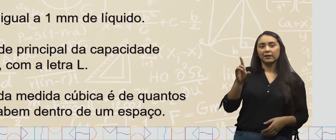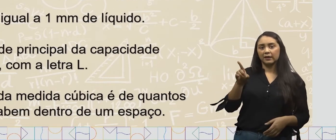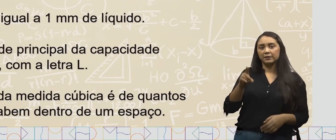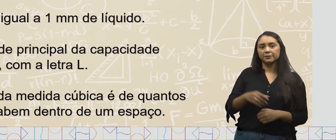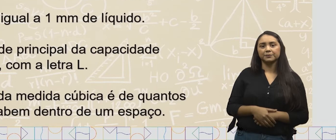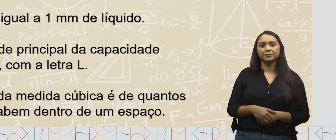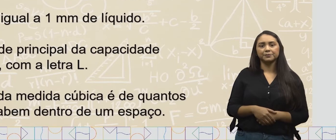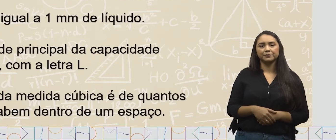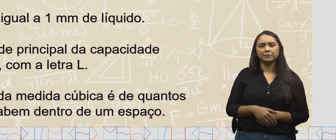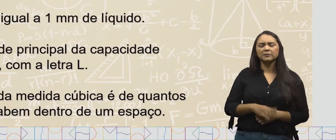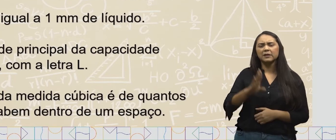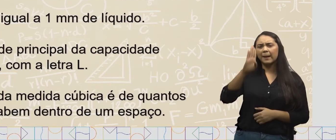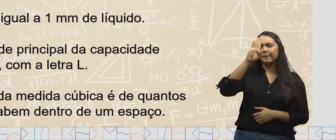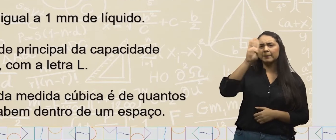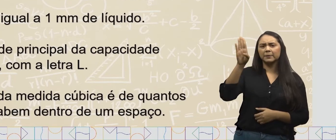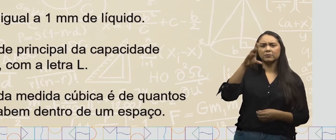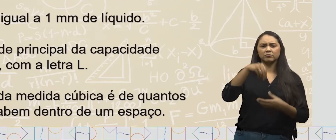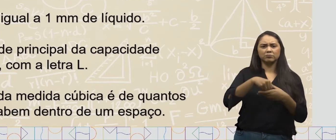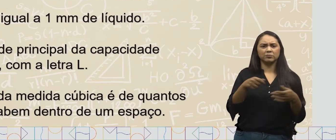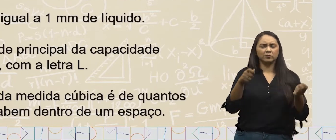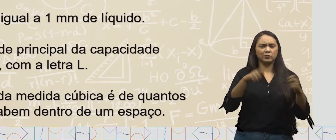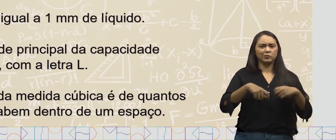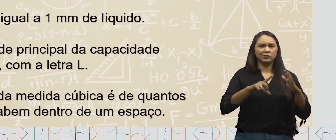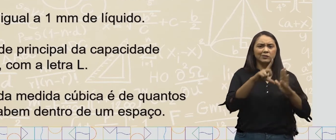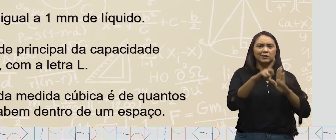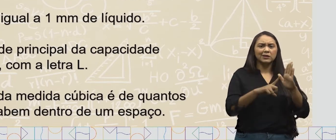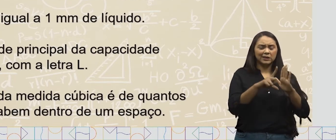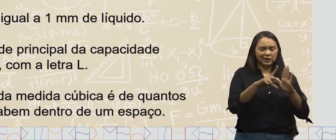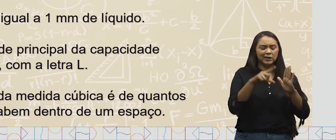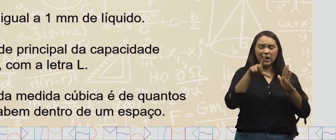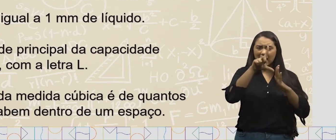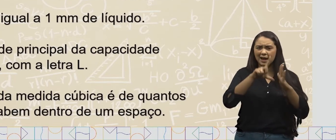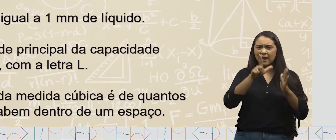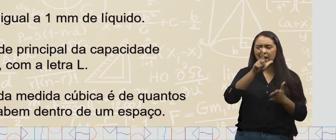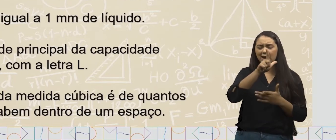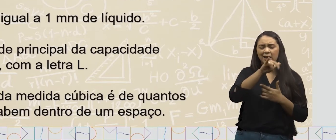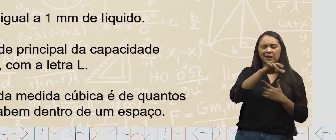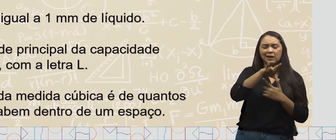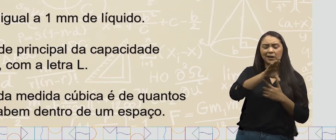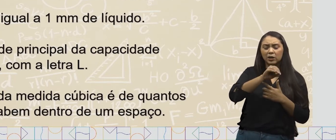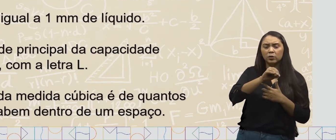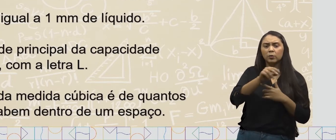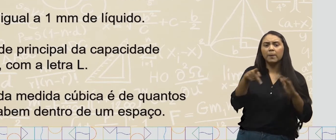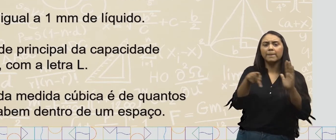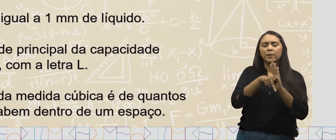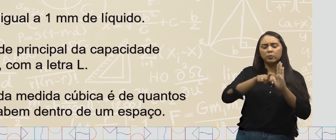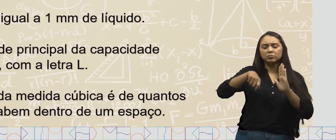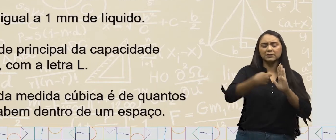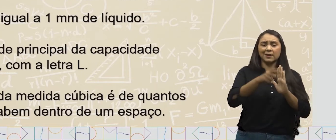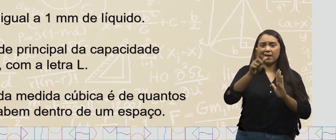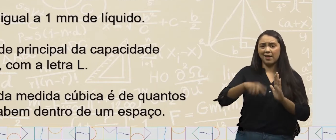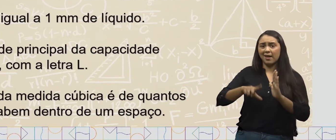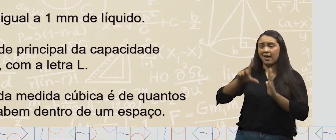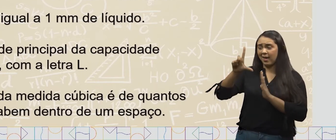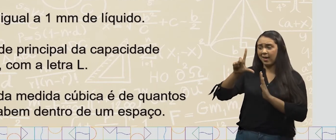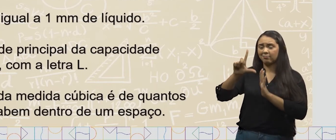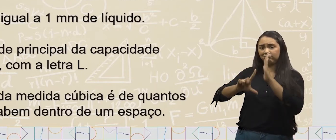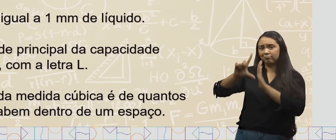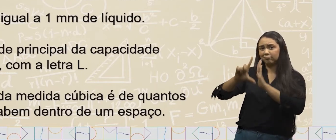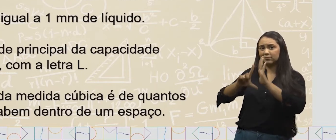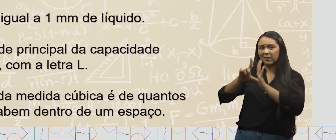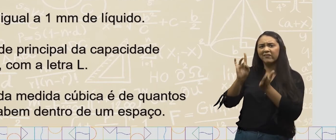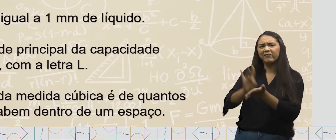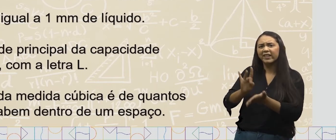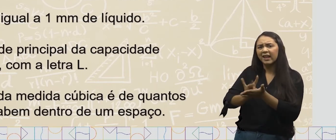unidade principal da capacidade é o litro, com a letra L. Isso é verdadeiro